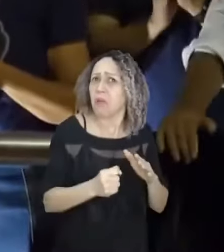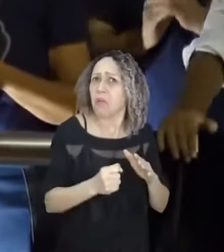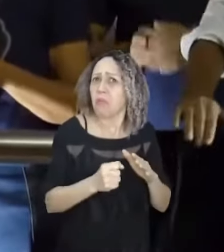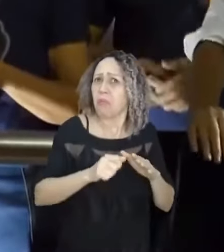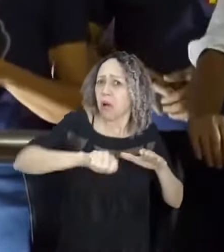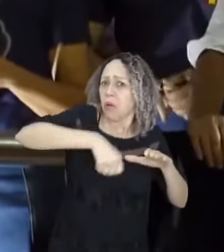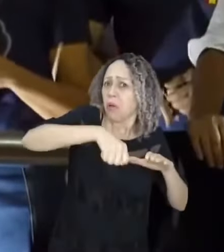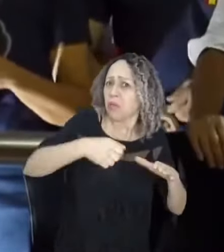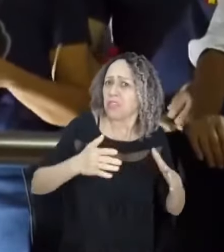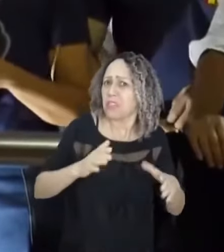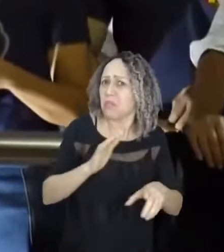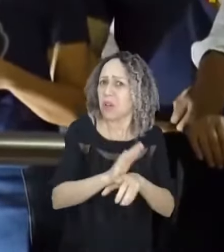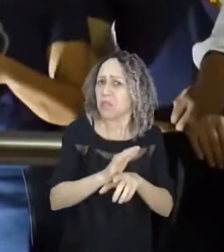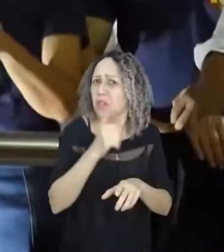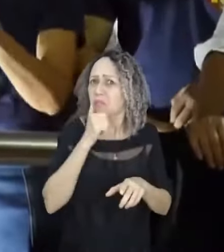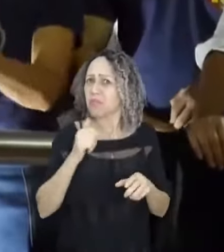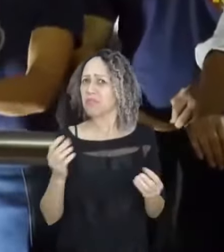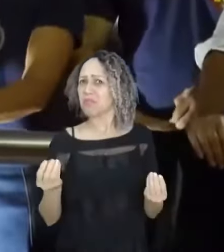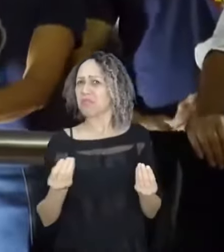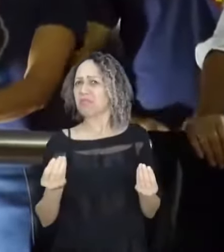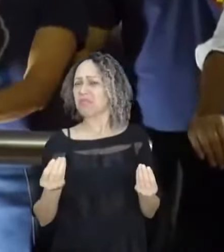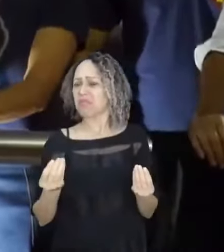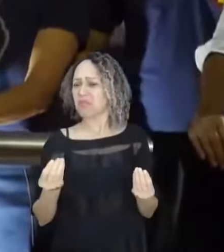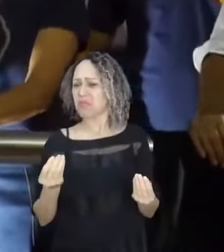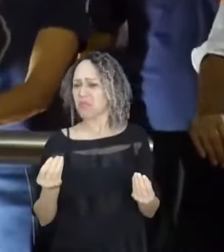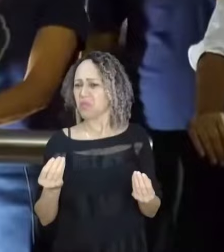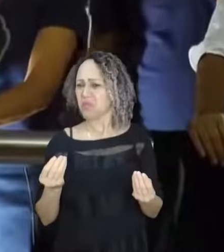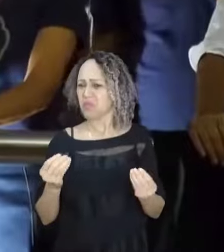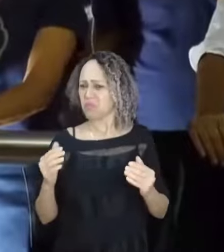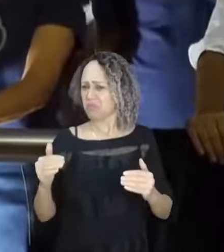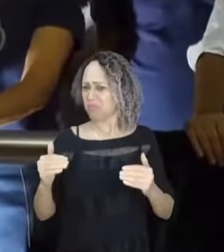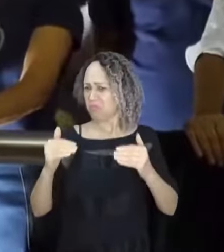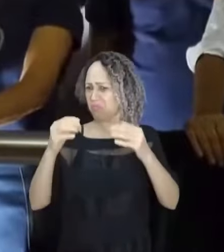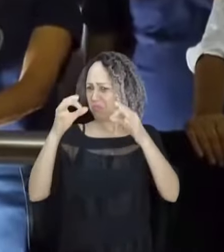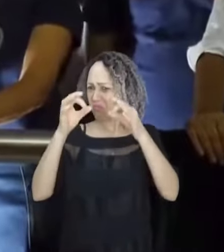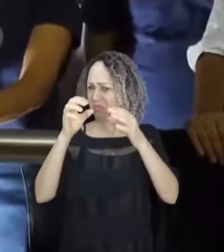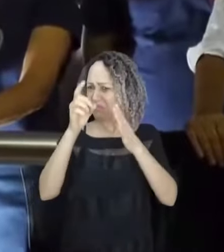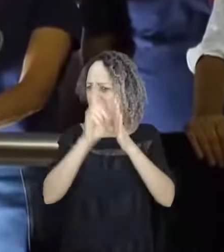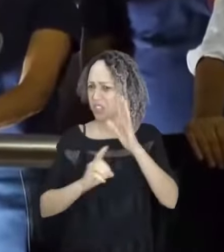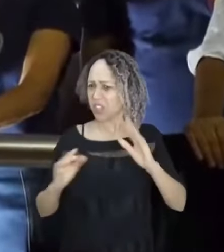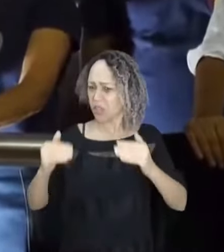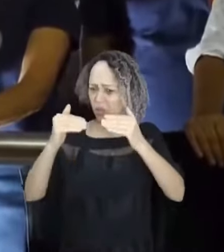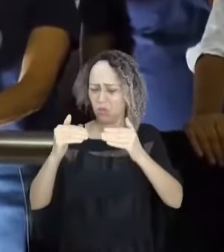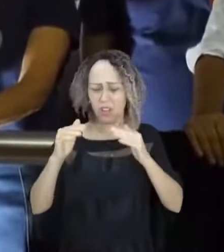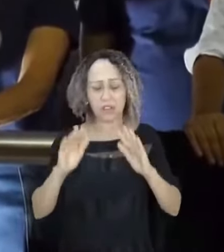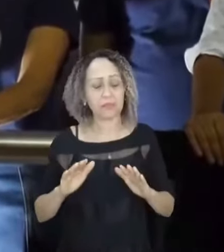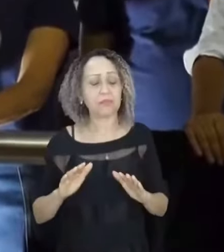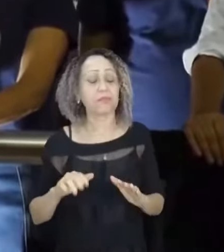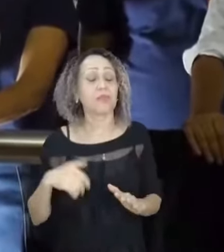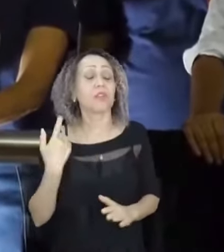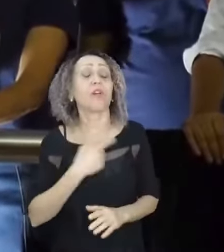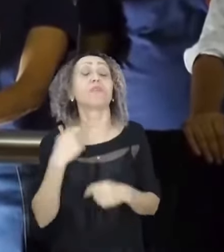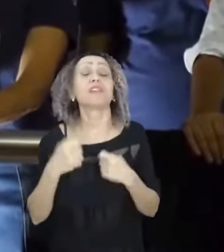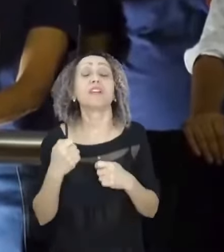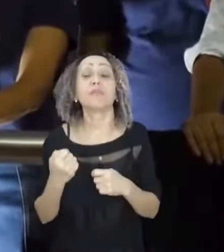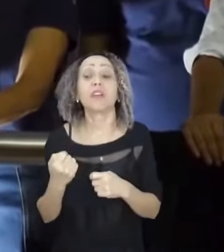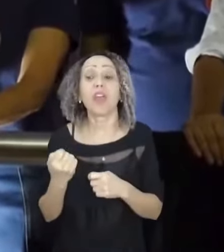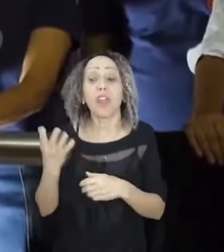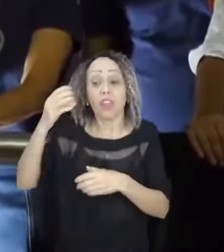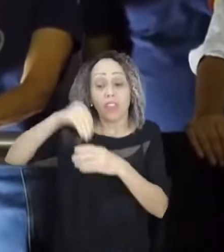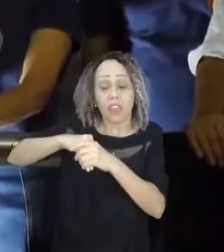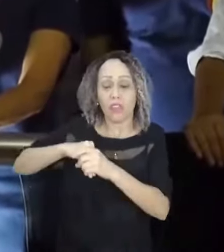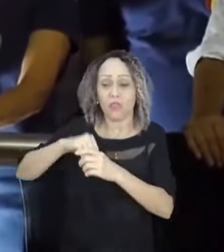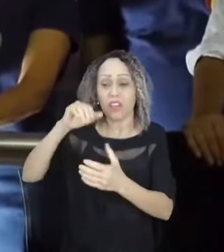E é preciso que a gente evolua para que a gente possa construir no casamento uma coisa